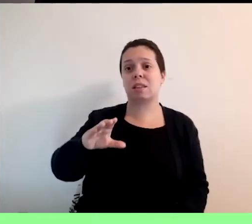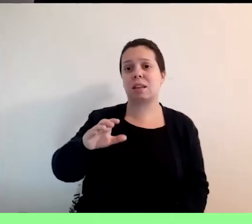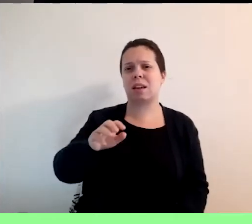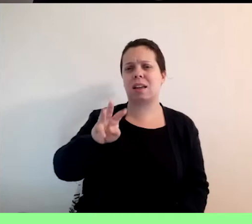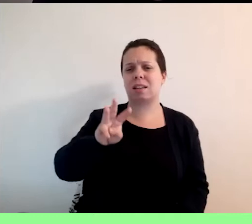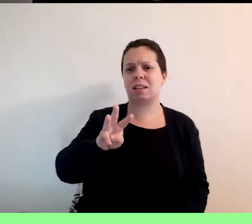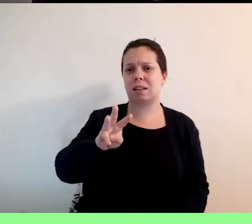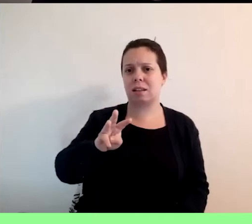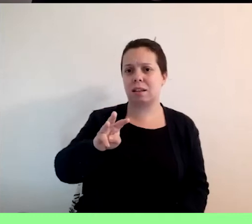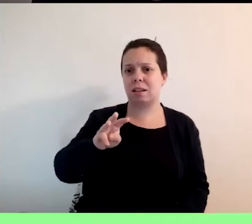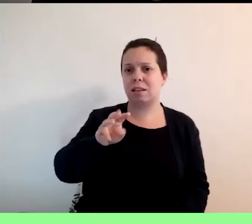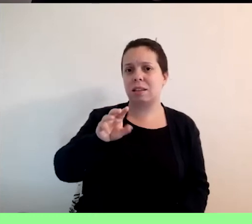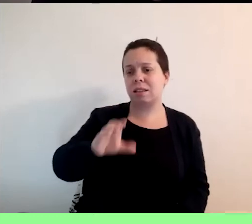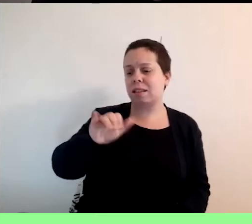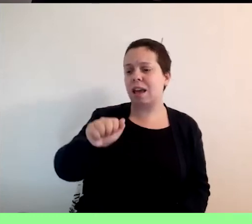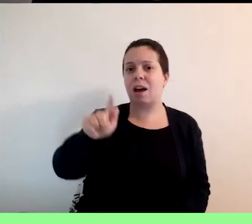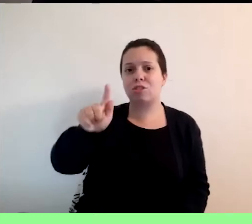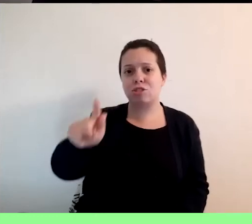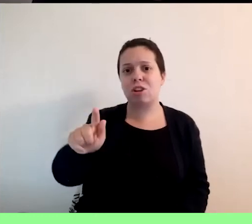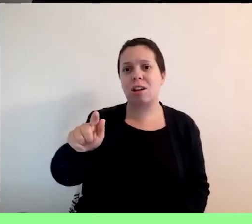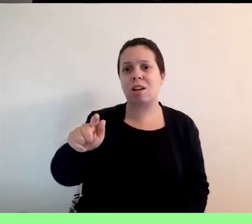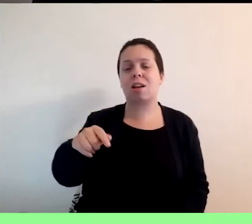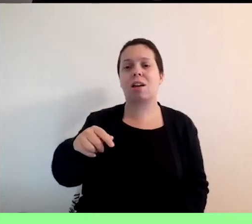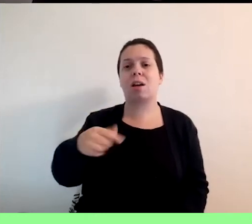WARIA e algumas outras